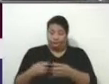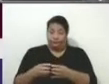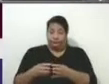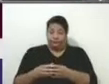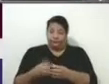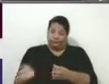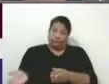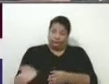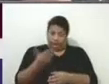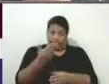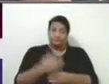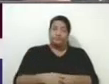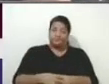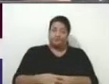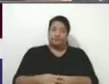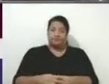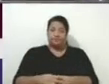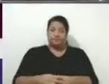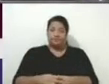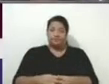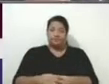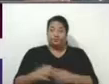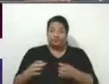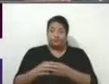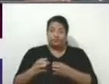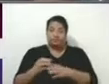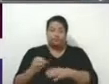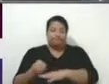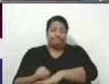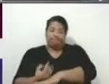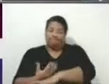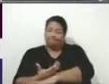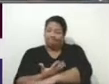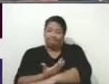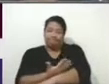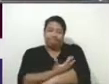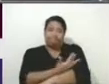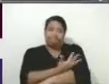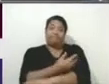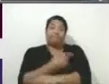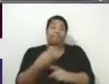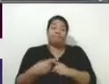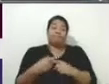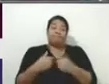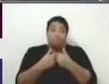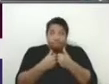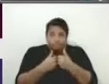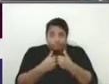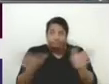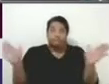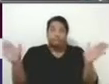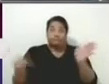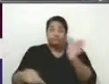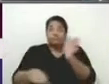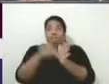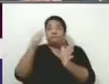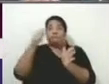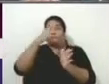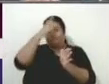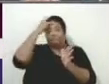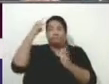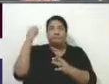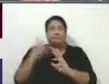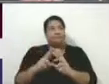estava muito emocionada, principalmente porque eles estavam abrindo pela primeira vez para um público diferente do que é o público